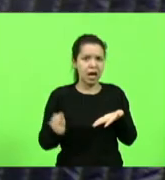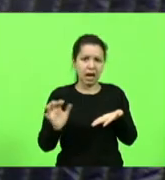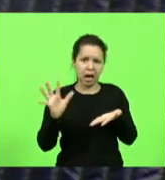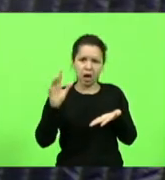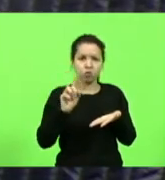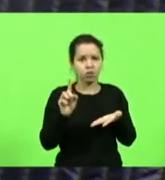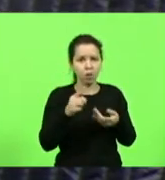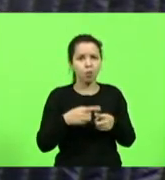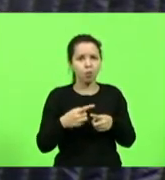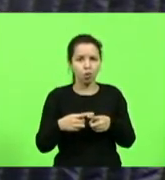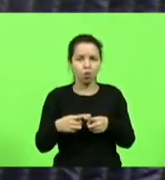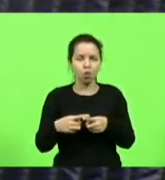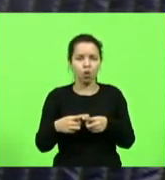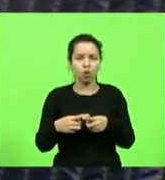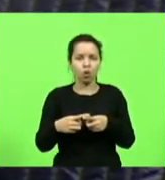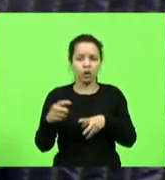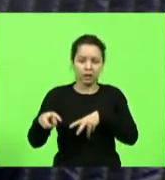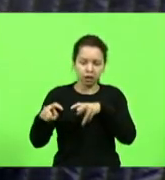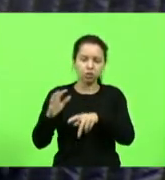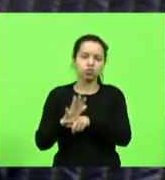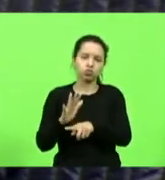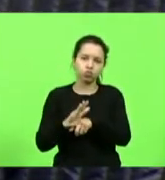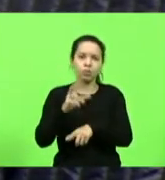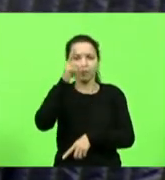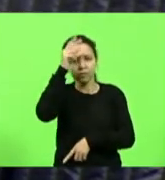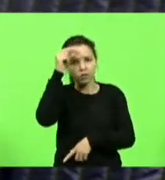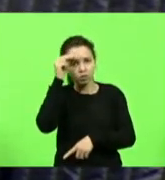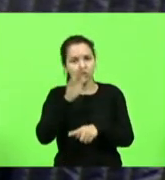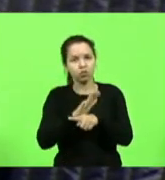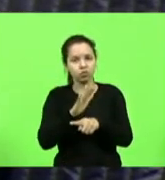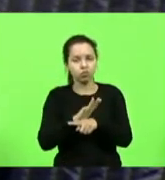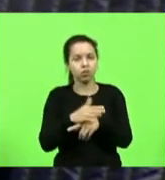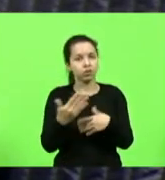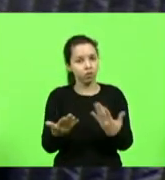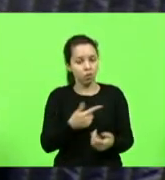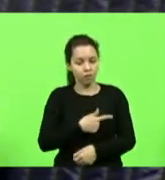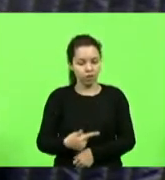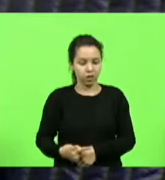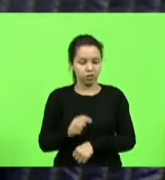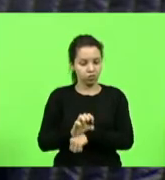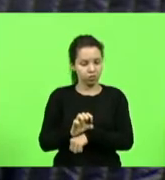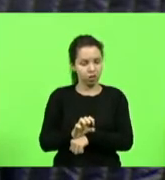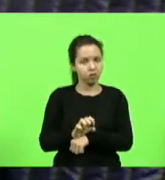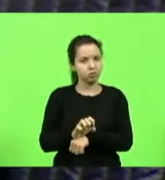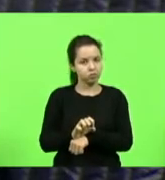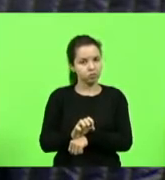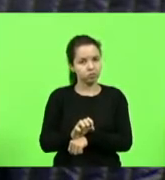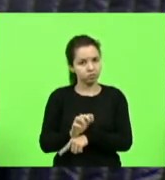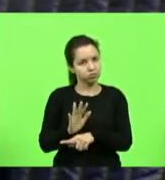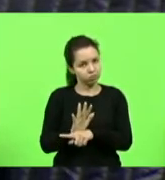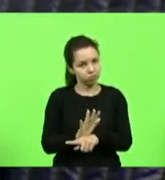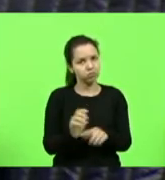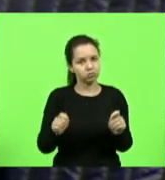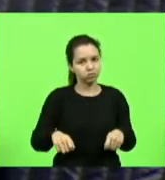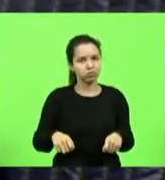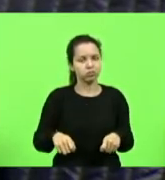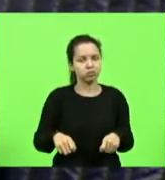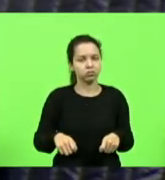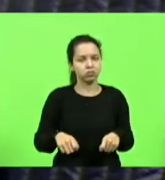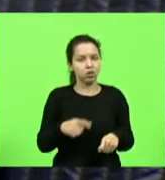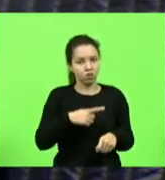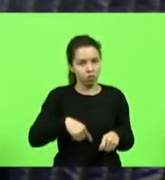ajudam, as prefeituras já ajudam, por que não o Estado entrar com a sua parte? E nós fazíamos isso via Defesa Civil